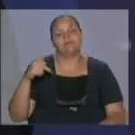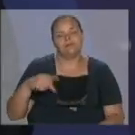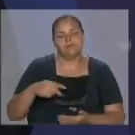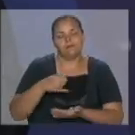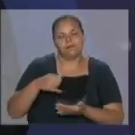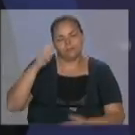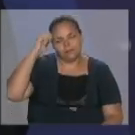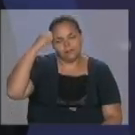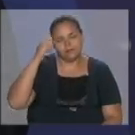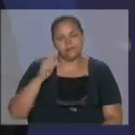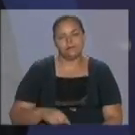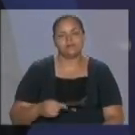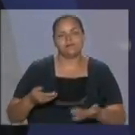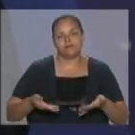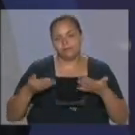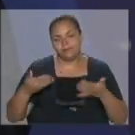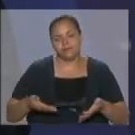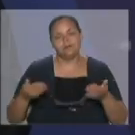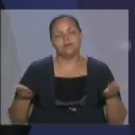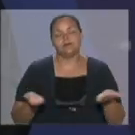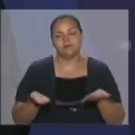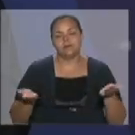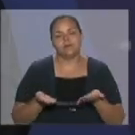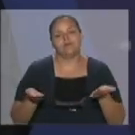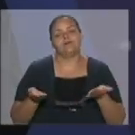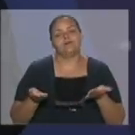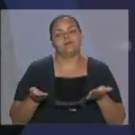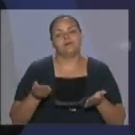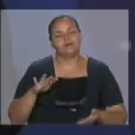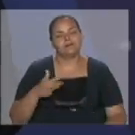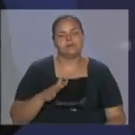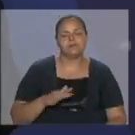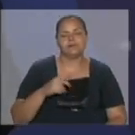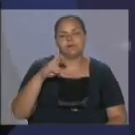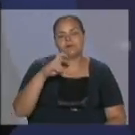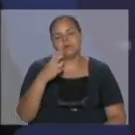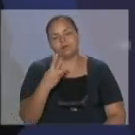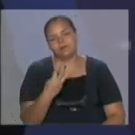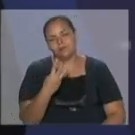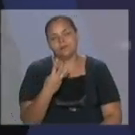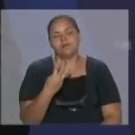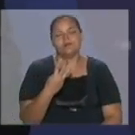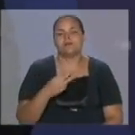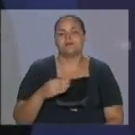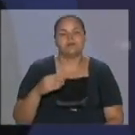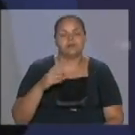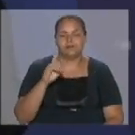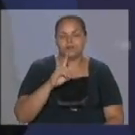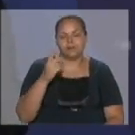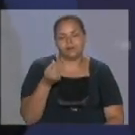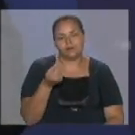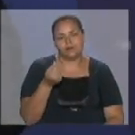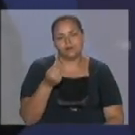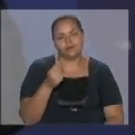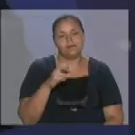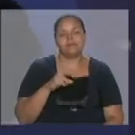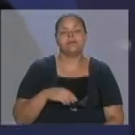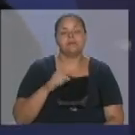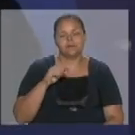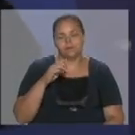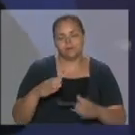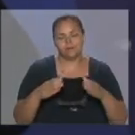leve. E hoje está oscilando em torno de 53 a 55 dólares o barril. Então,